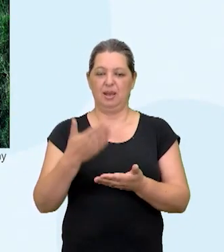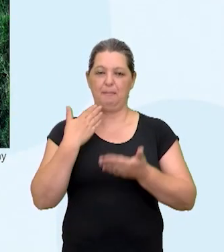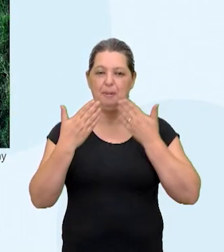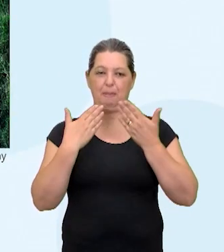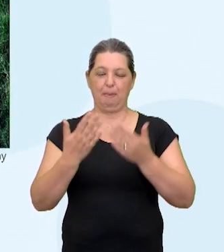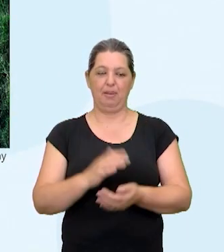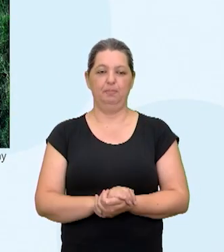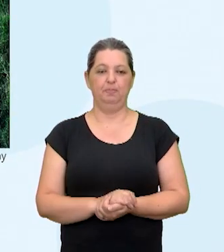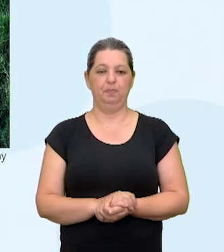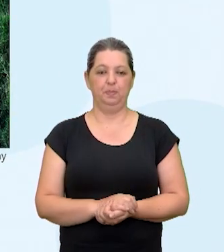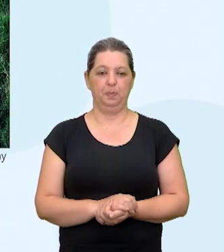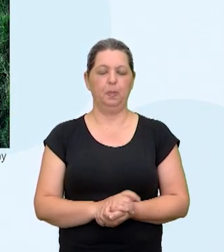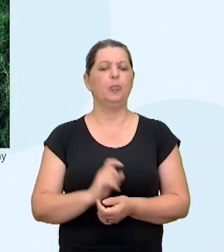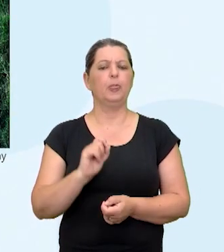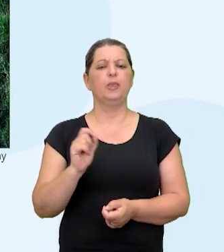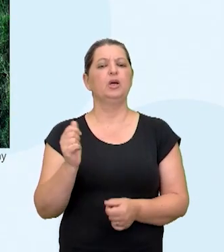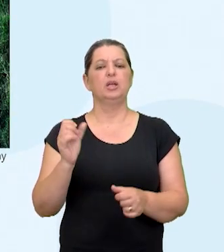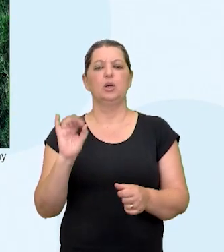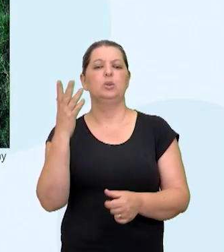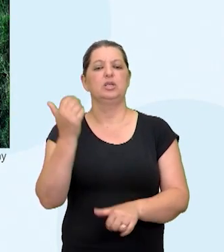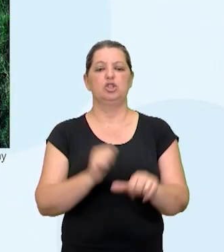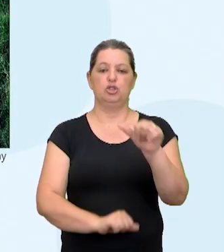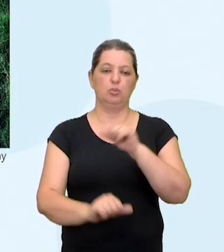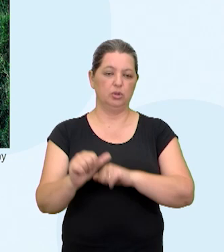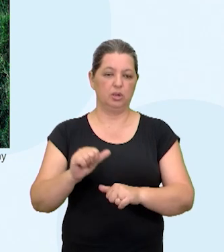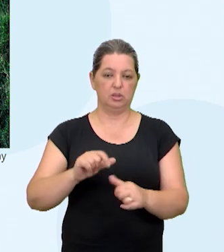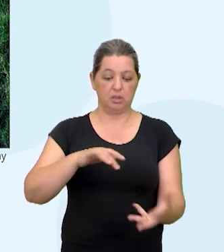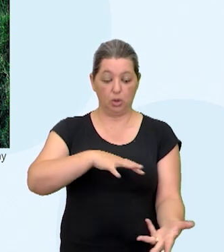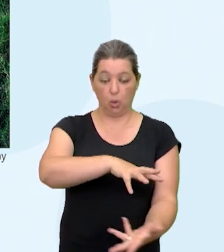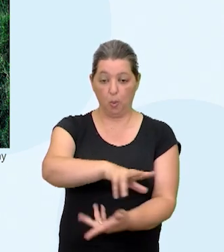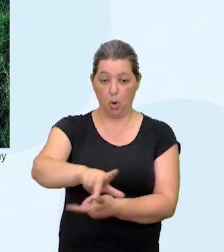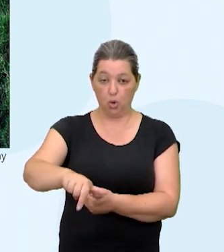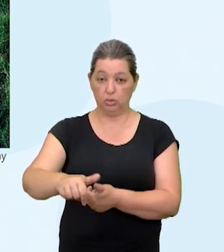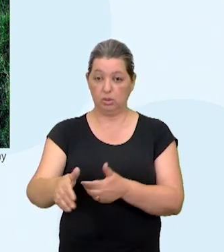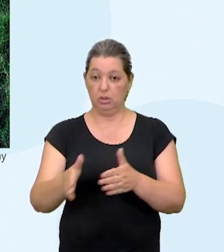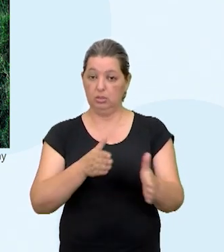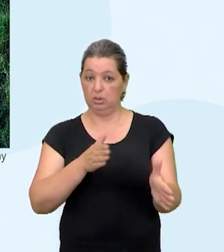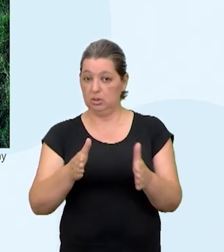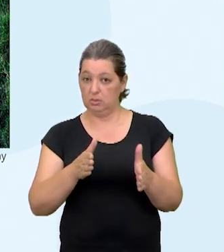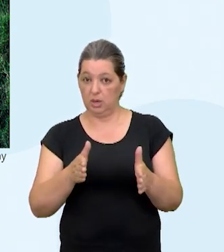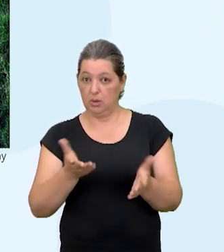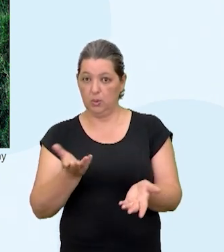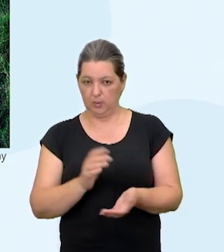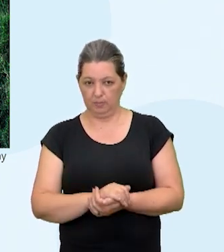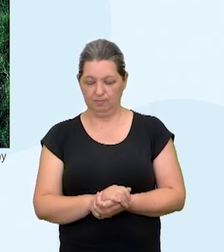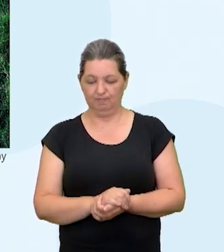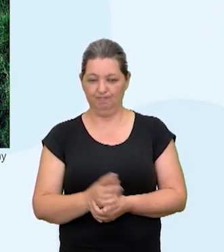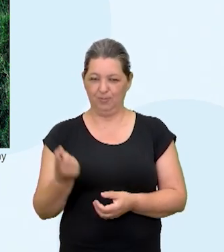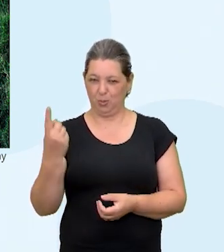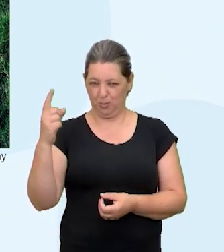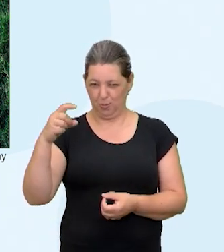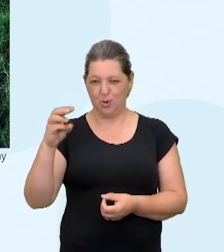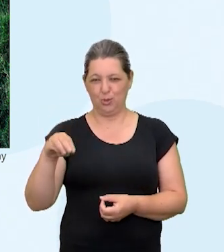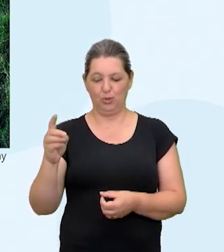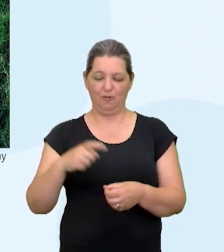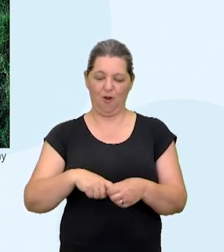bastante. Quais mudanças ocorreram no mundo durante esse período aqui? Mais um minutinho e já